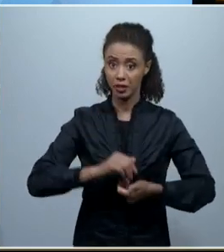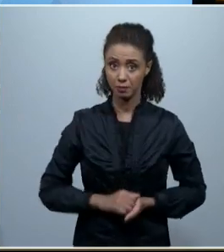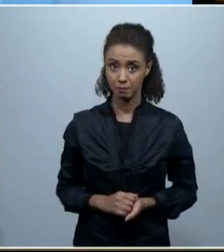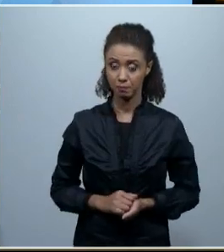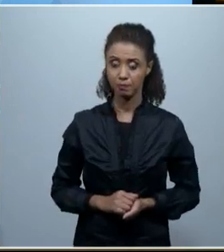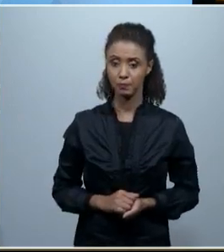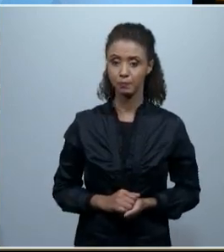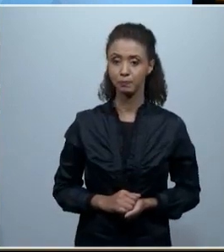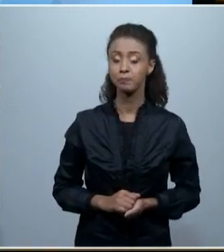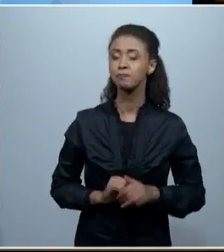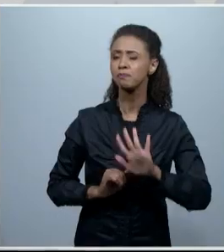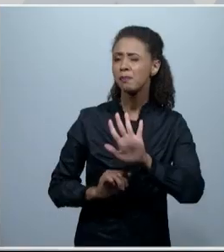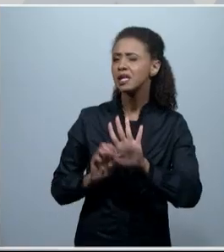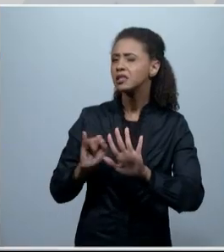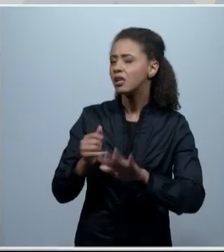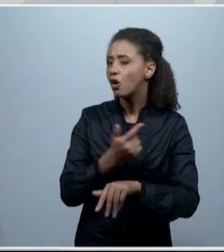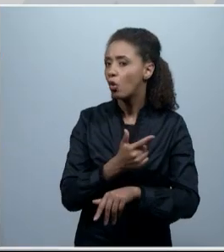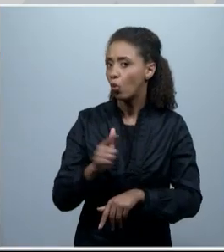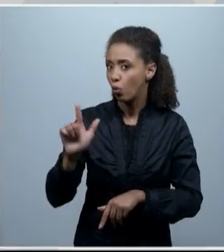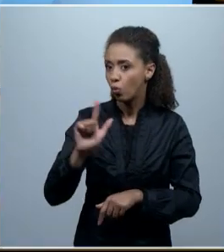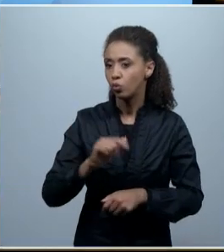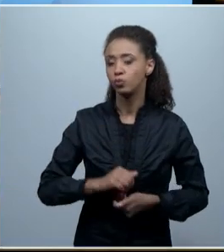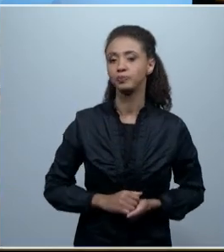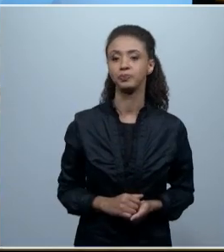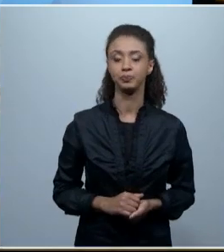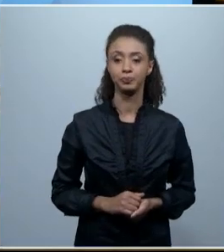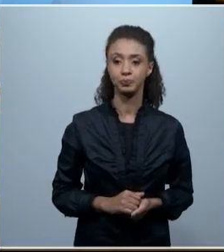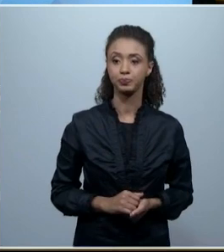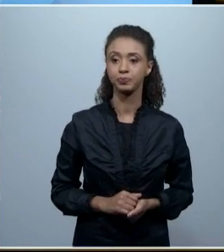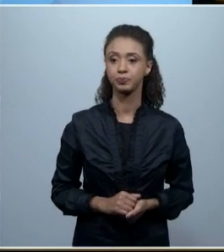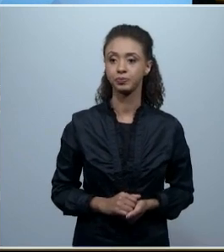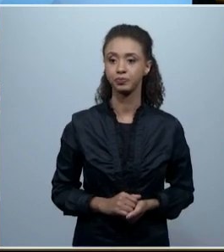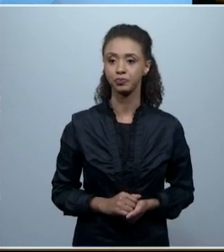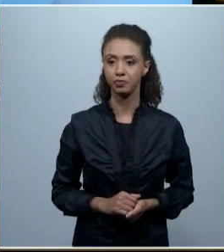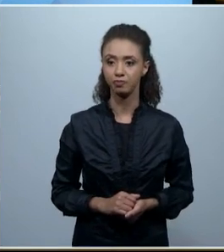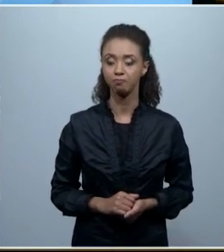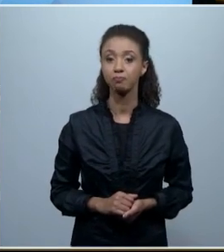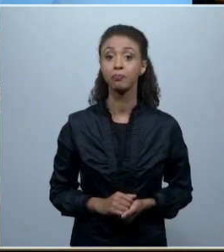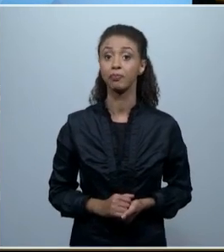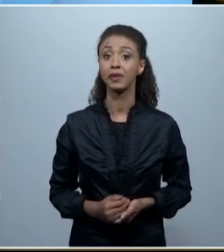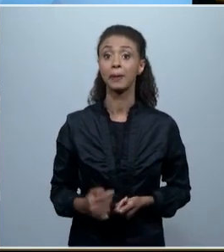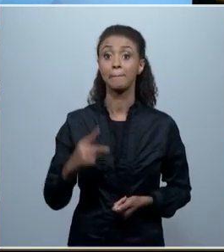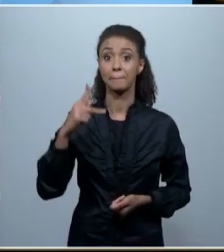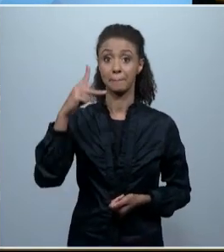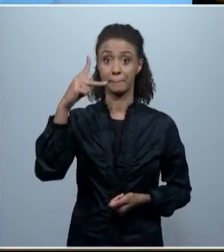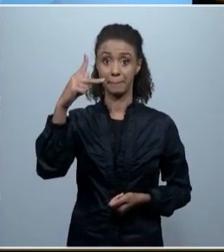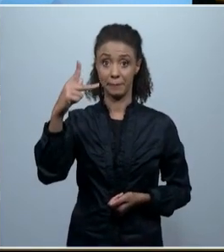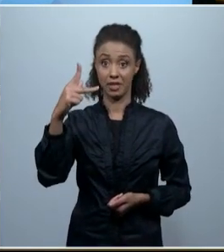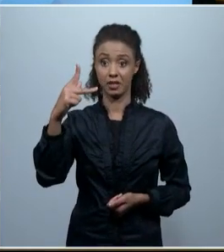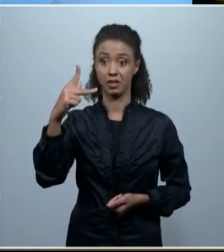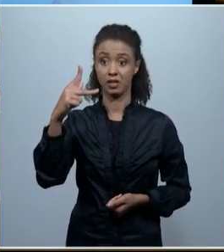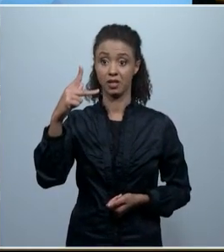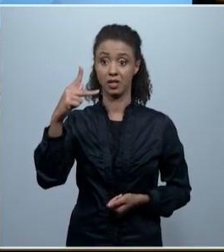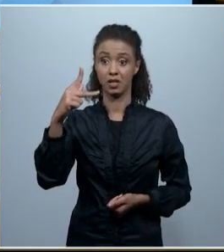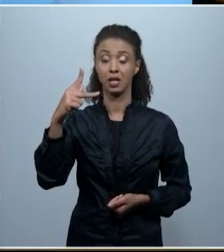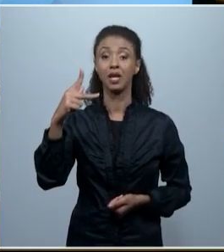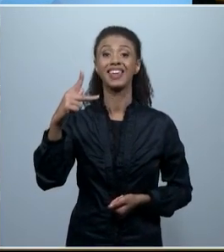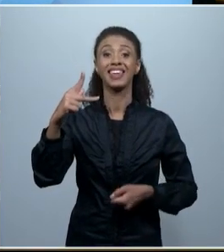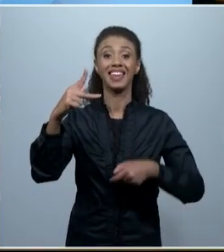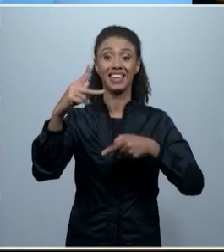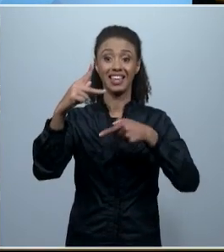se um outro desenho eu colocar o ponto p o ponto que no mesmo lado da reta